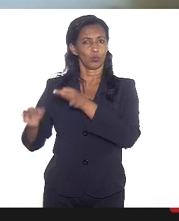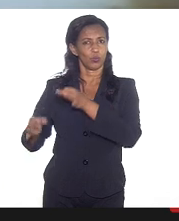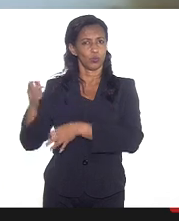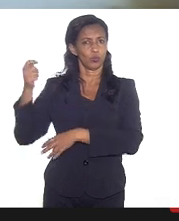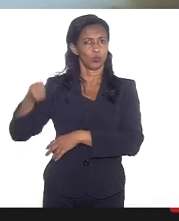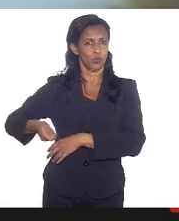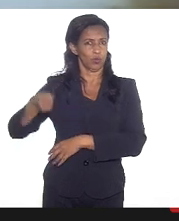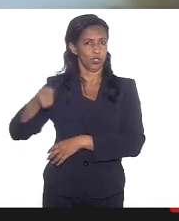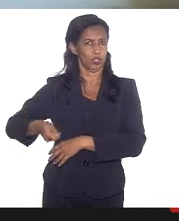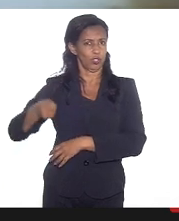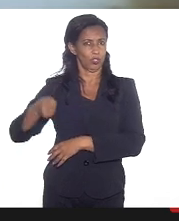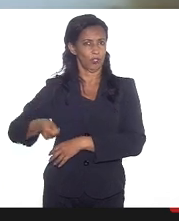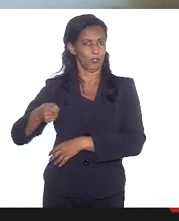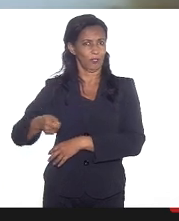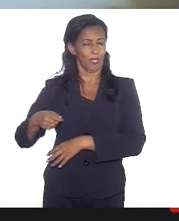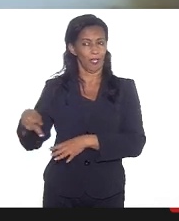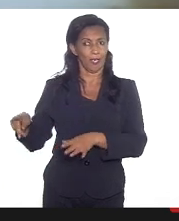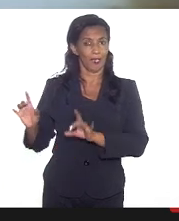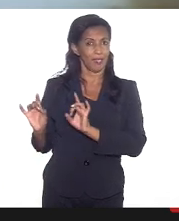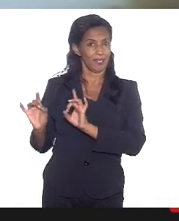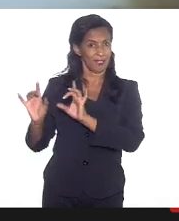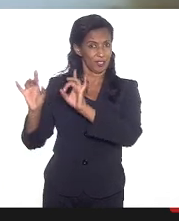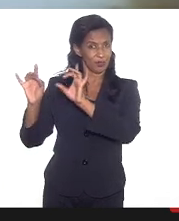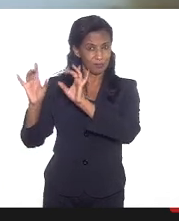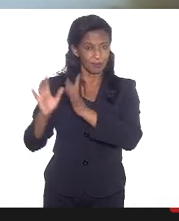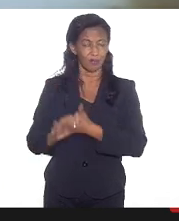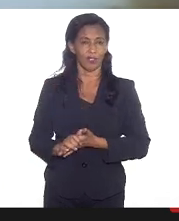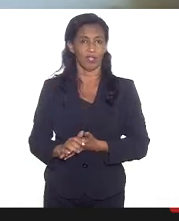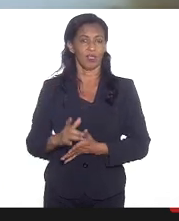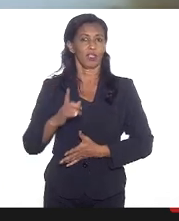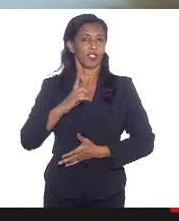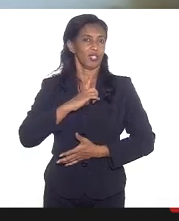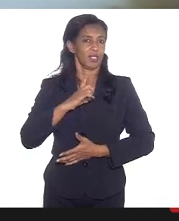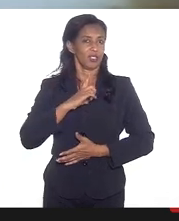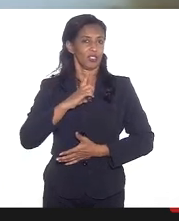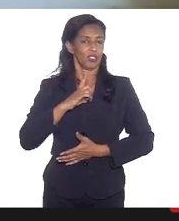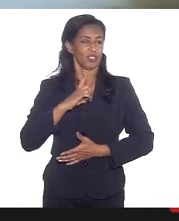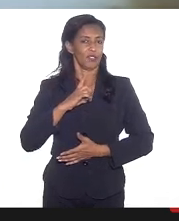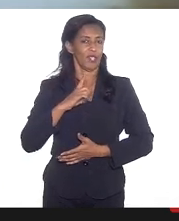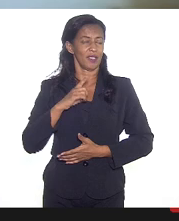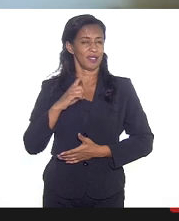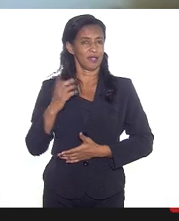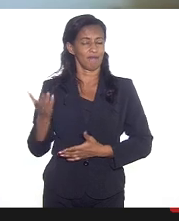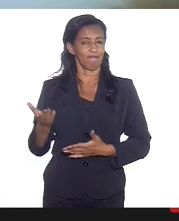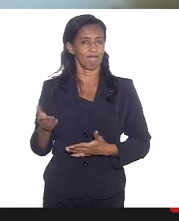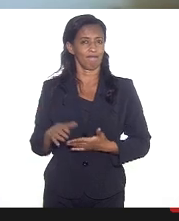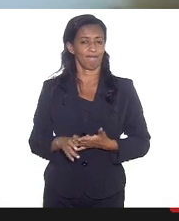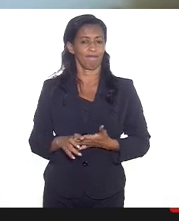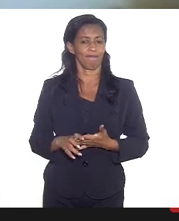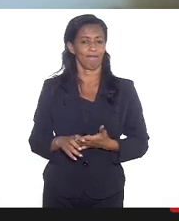nas varas específicas que tivessem tramitando